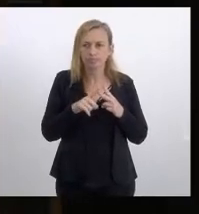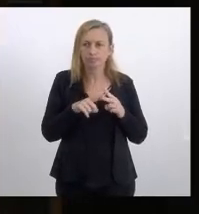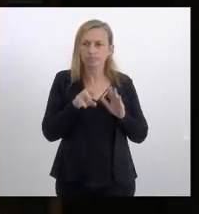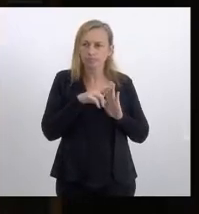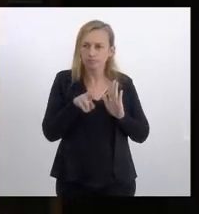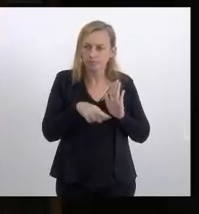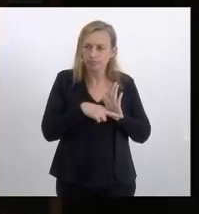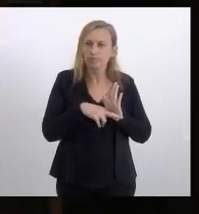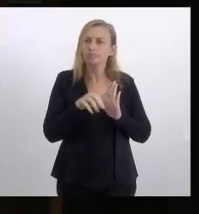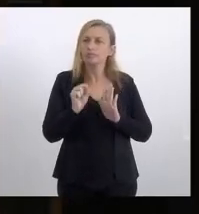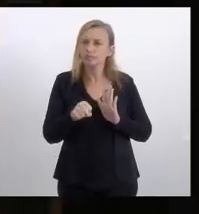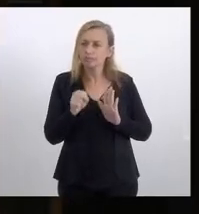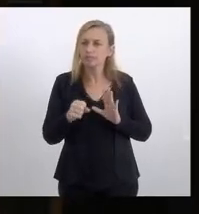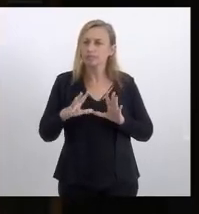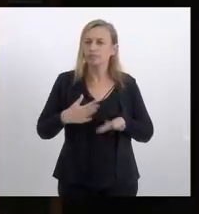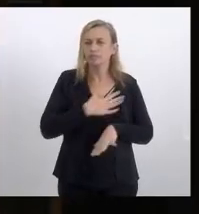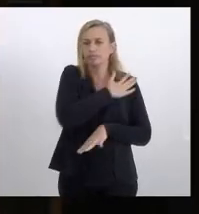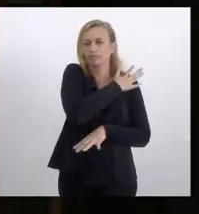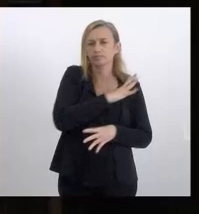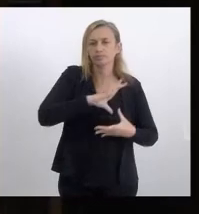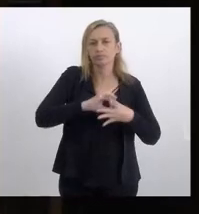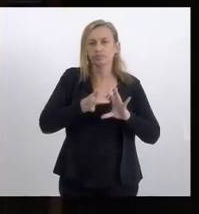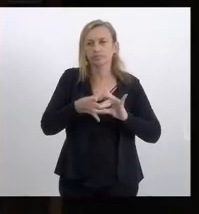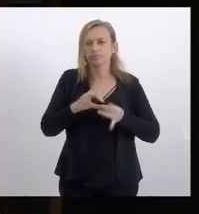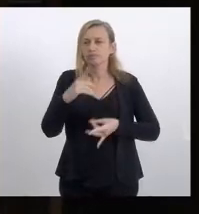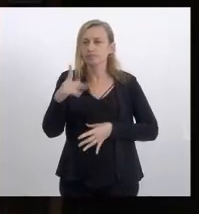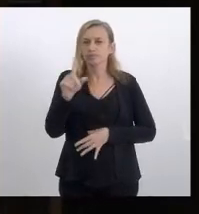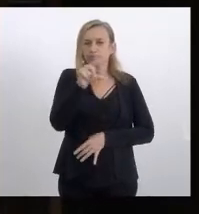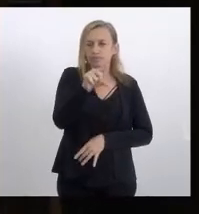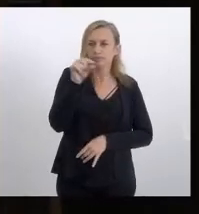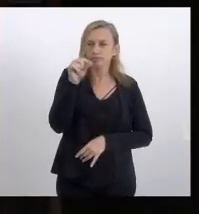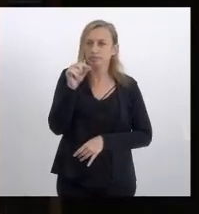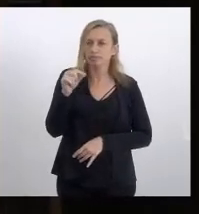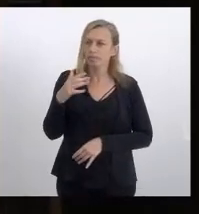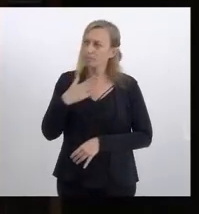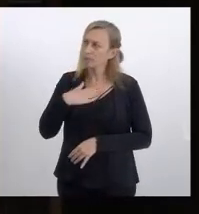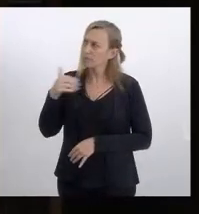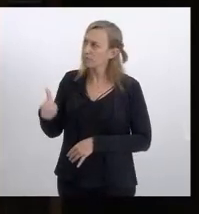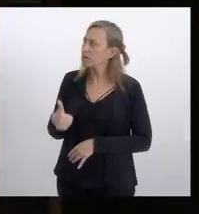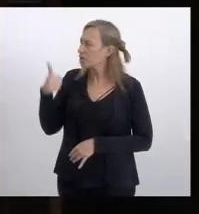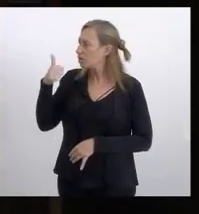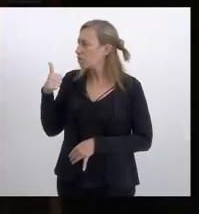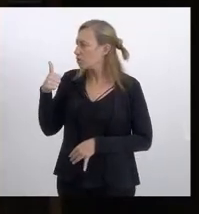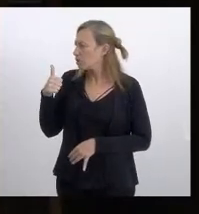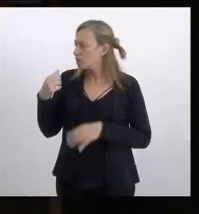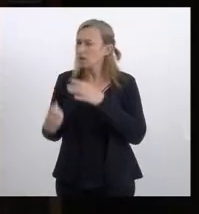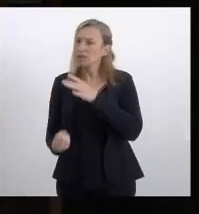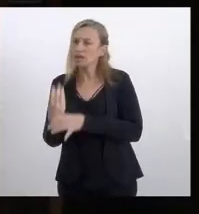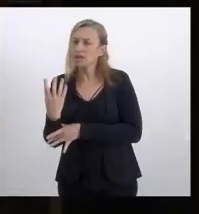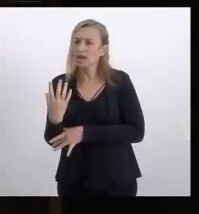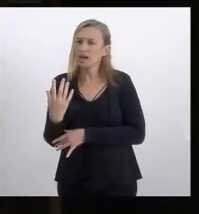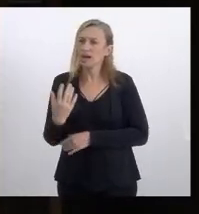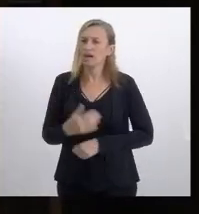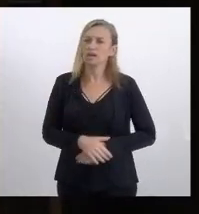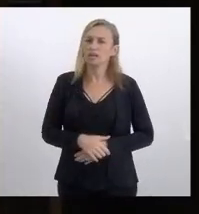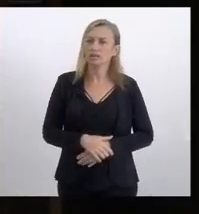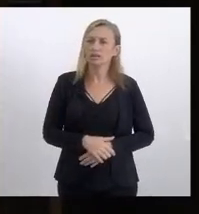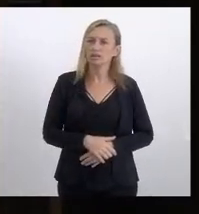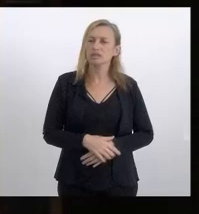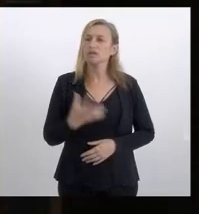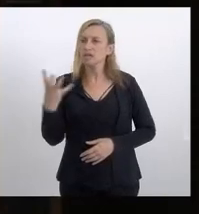um militar ele dentro do contexto dele a Lia ele escolhe olha não para mim mais vantajoso criar é